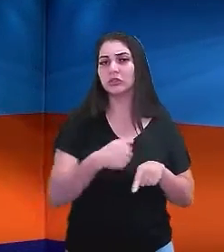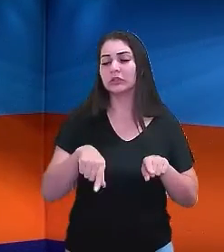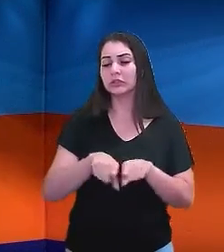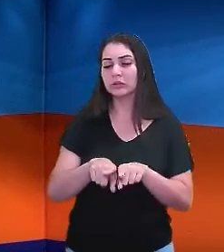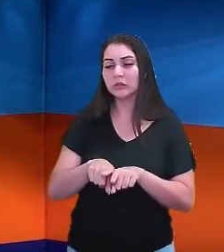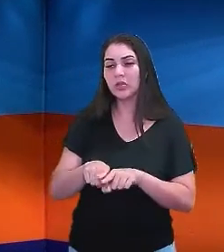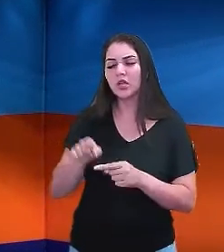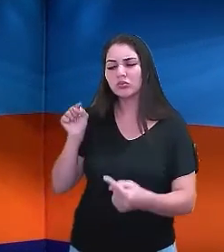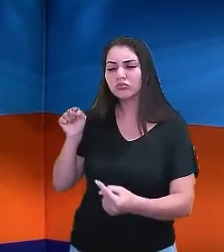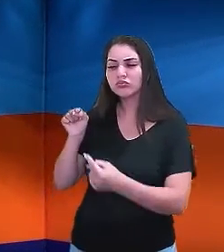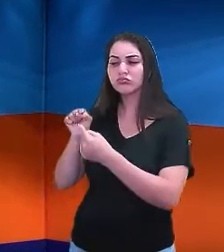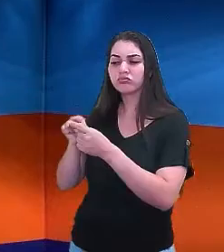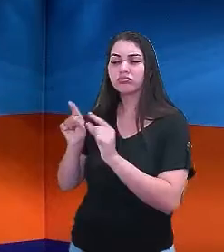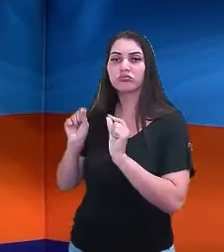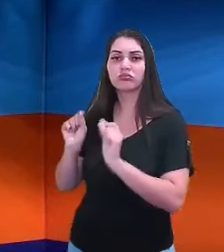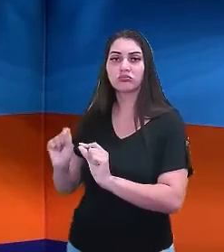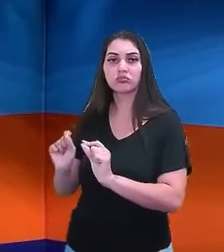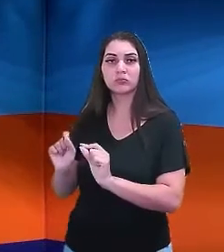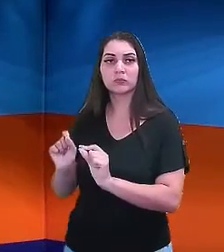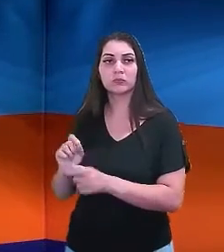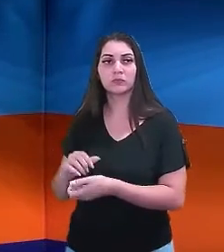de vista de